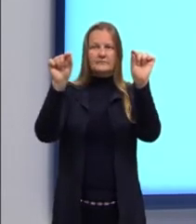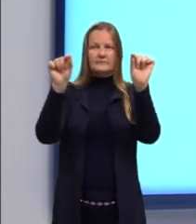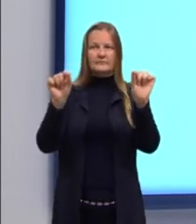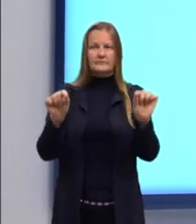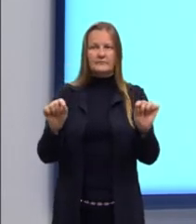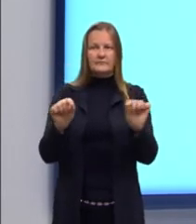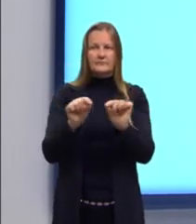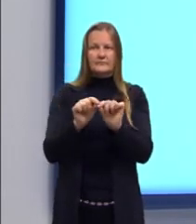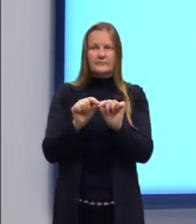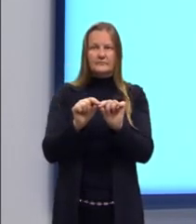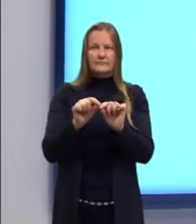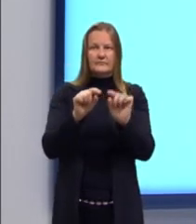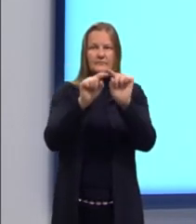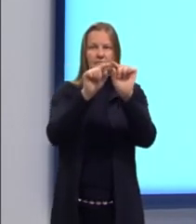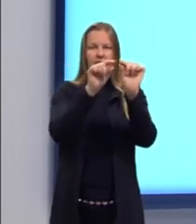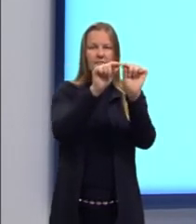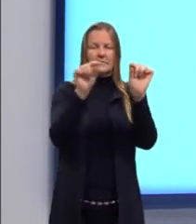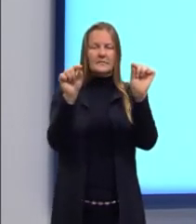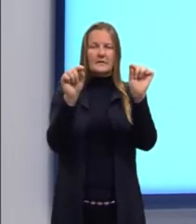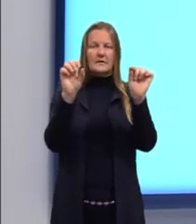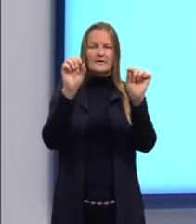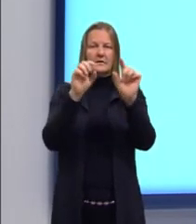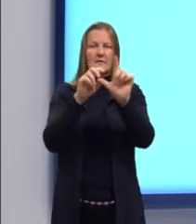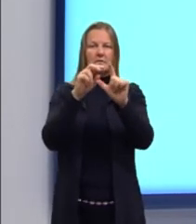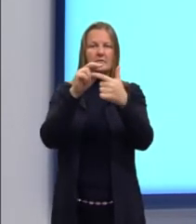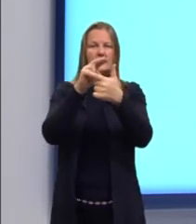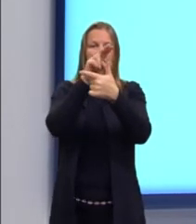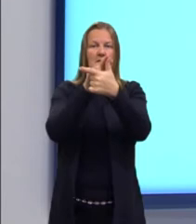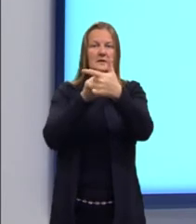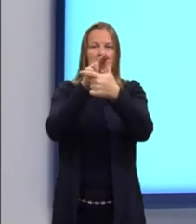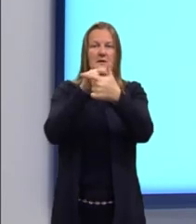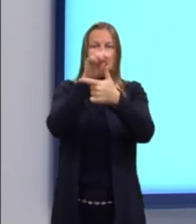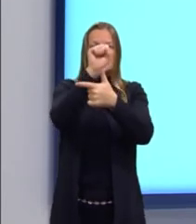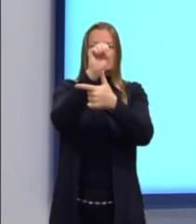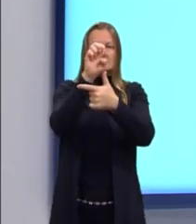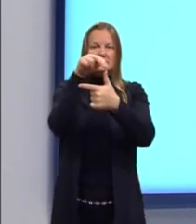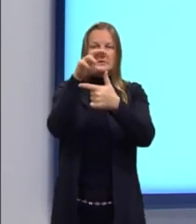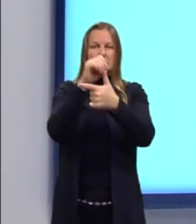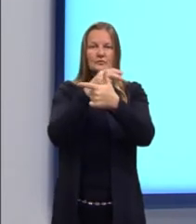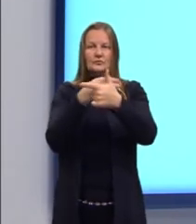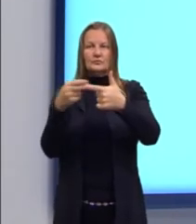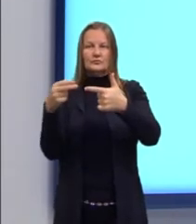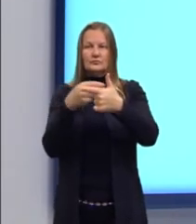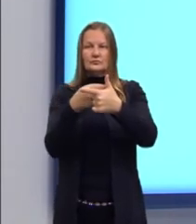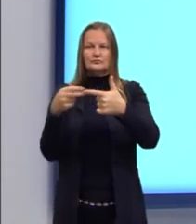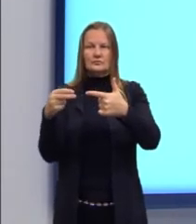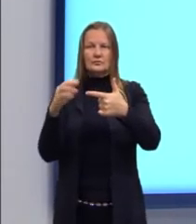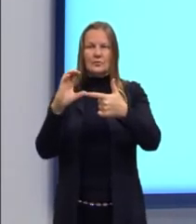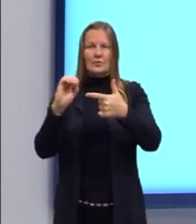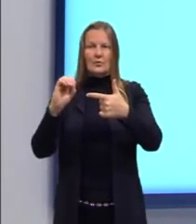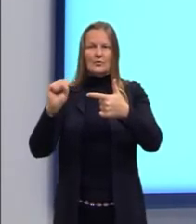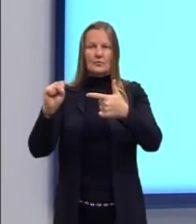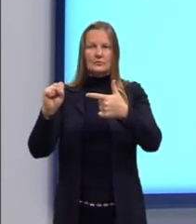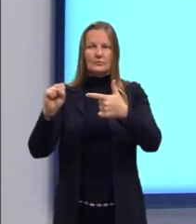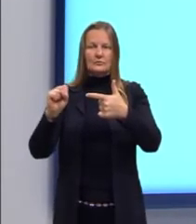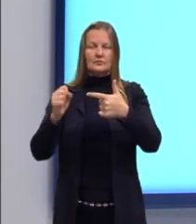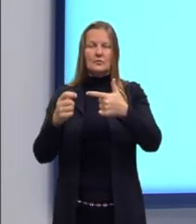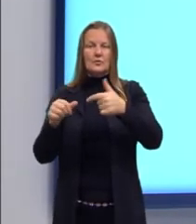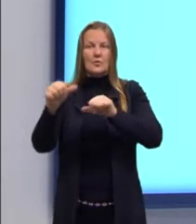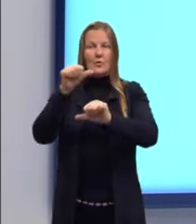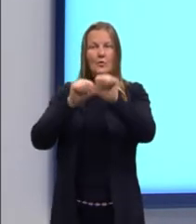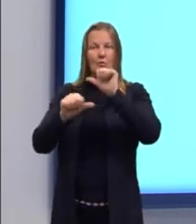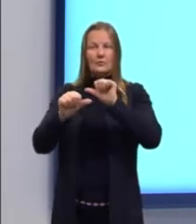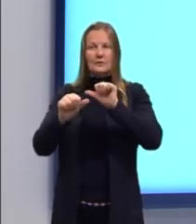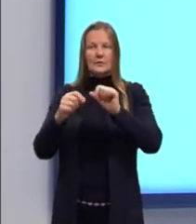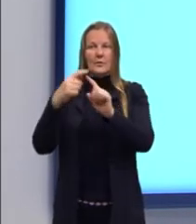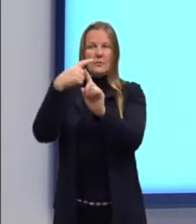o valor de seno deles é o mesmo Enquanto o valor de cosseno um seria o inverso do outro né não seria